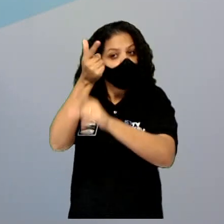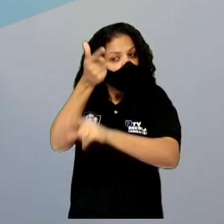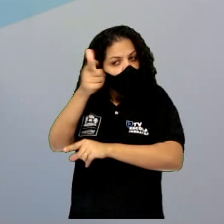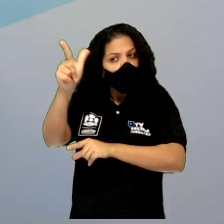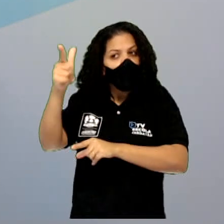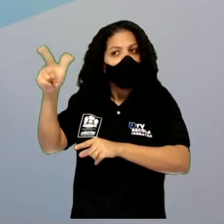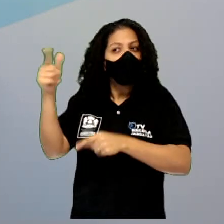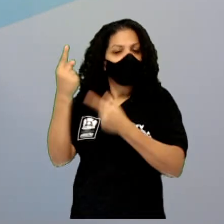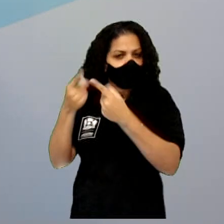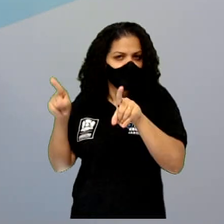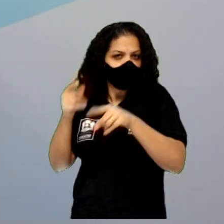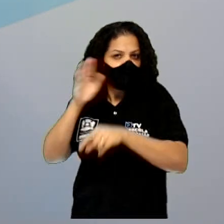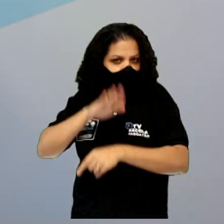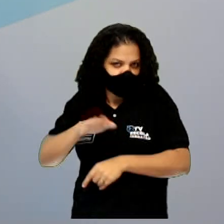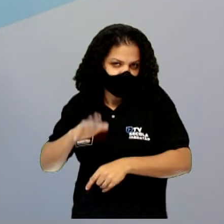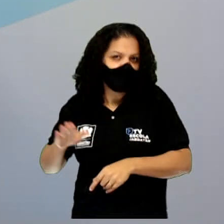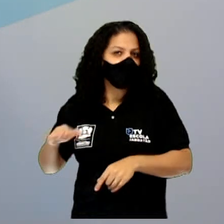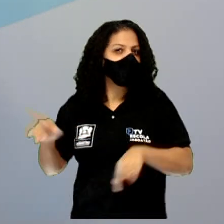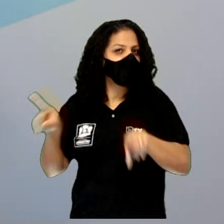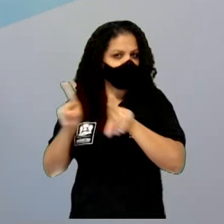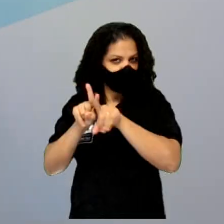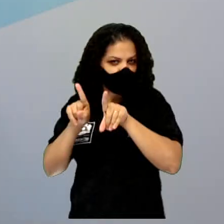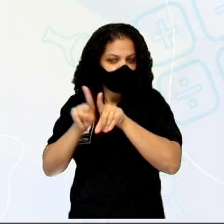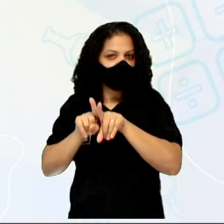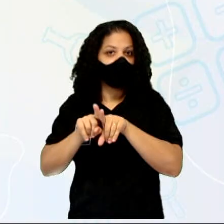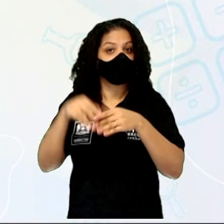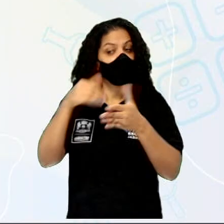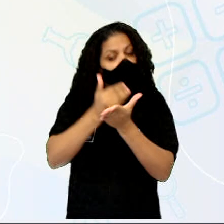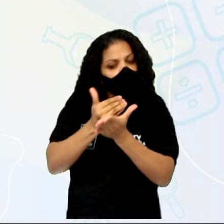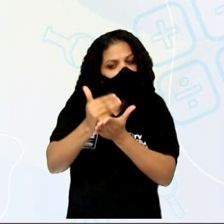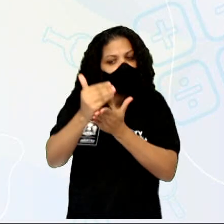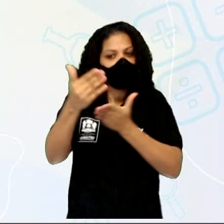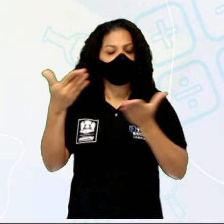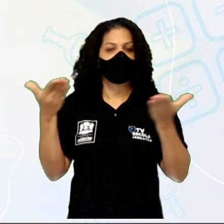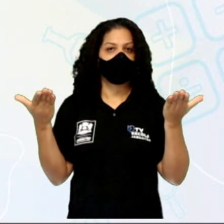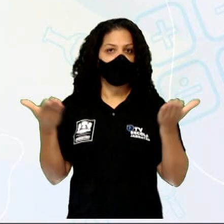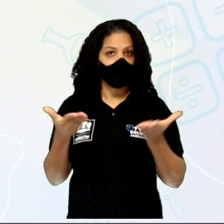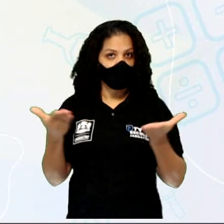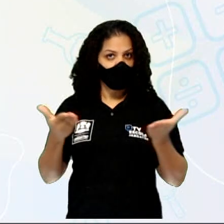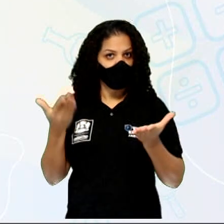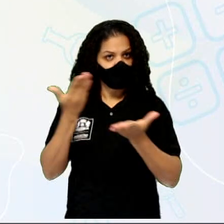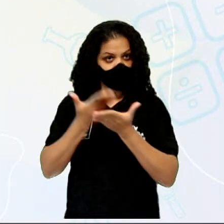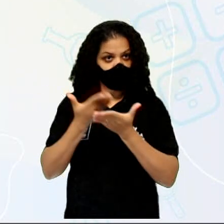iniciar a nossa aula de hoje, eu trouxe aqui uma tirinha. Vamos fazer a leitura?